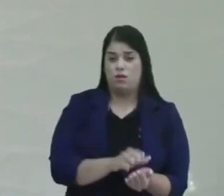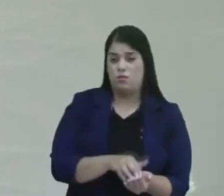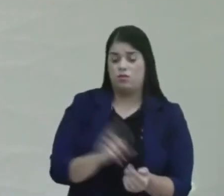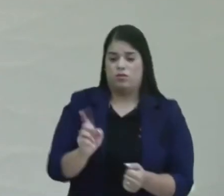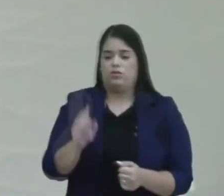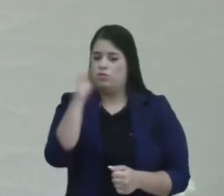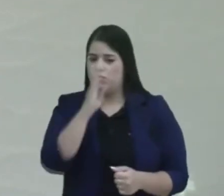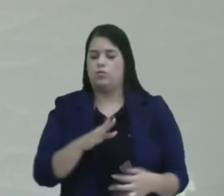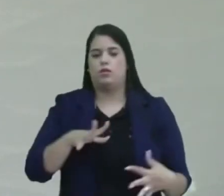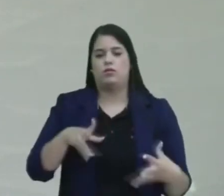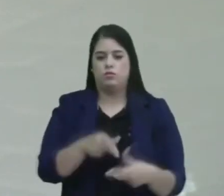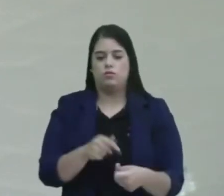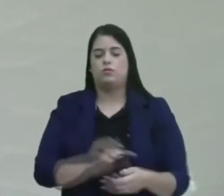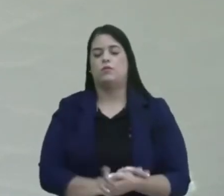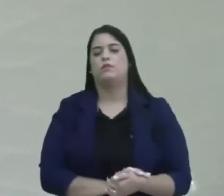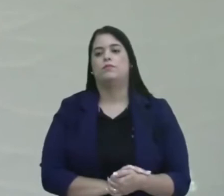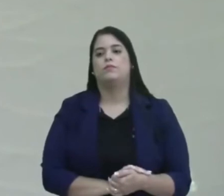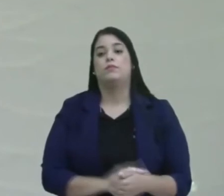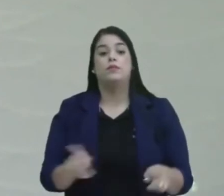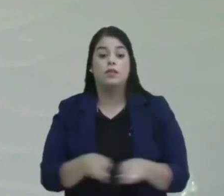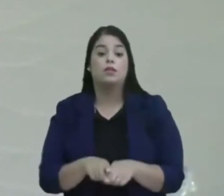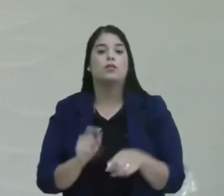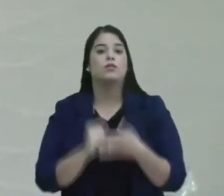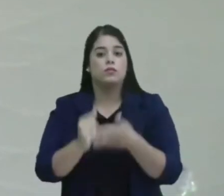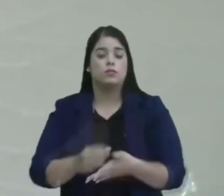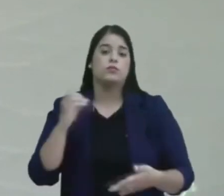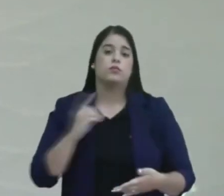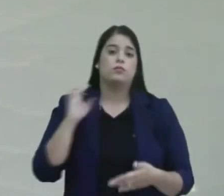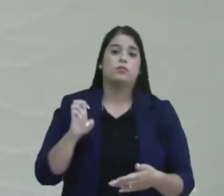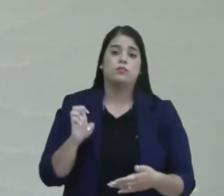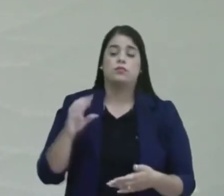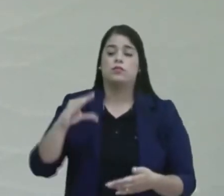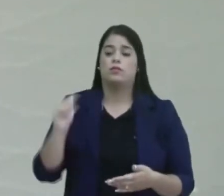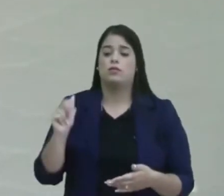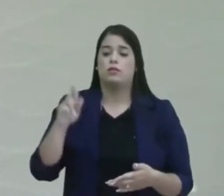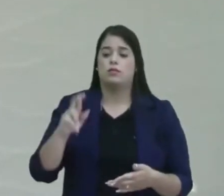todo o Brasil. E também o nosso apoio ao deputado estadual Carlos